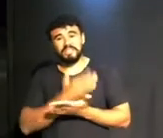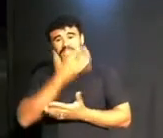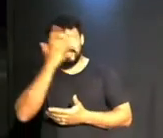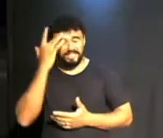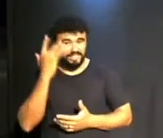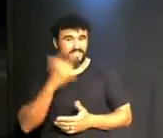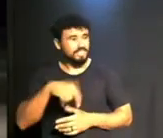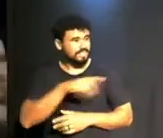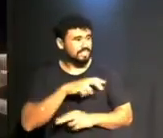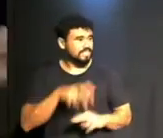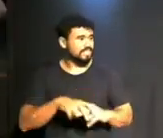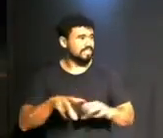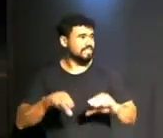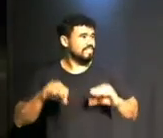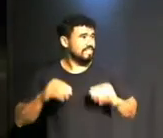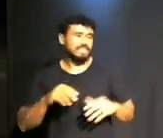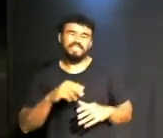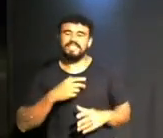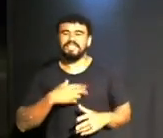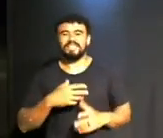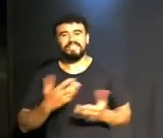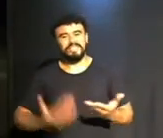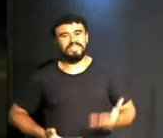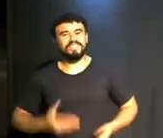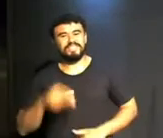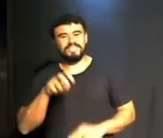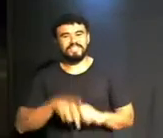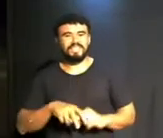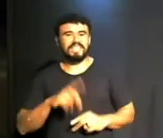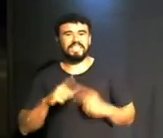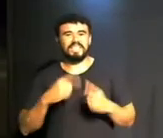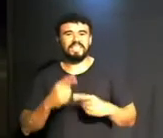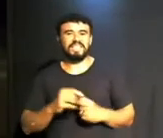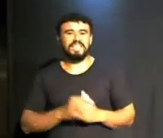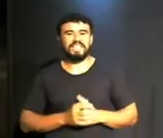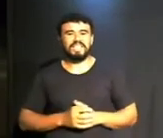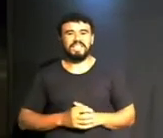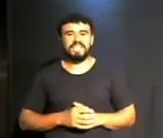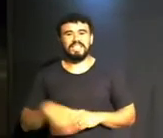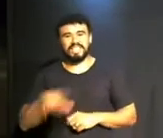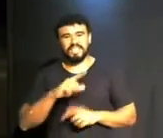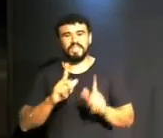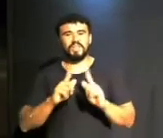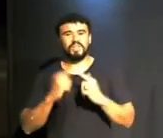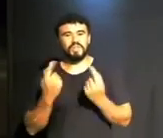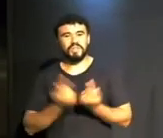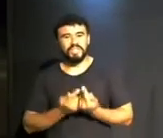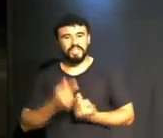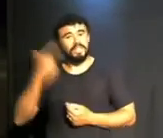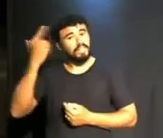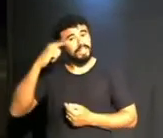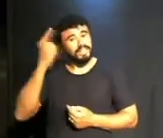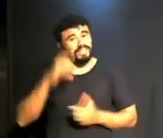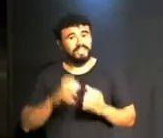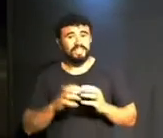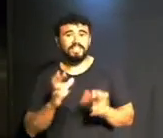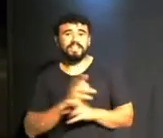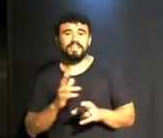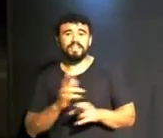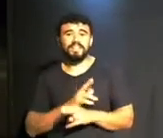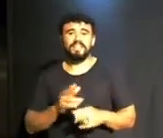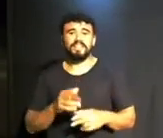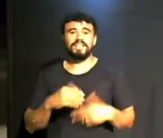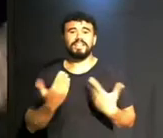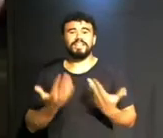aqui que estão sentados agora estão servindo mas estão sentados agora depois eles vão colocar nos grupos lá dos líderes de célula para gente